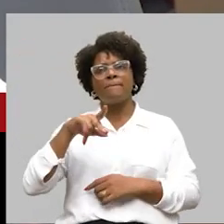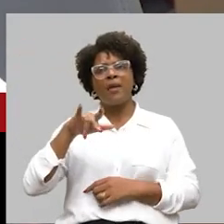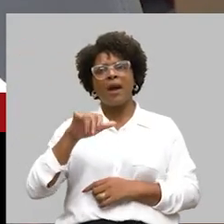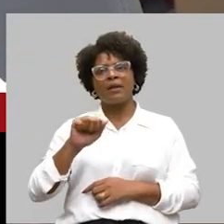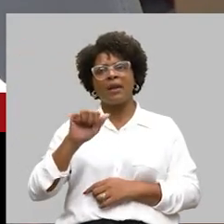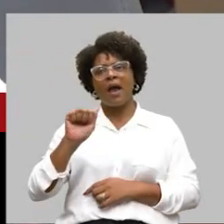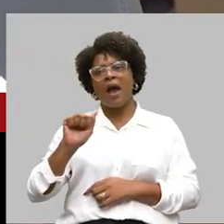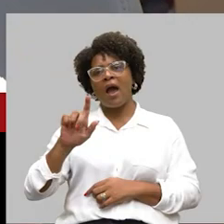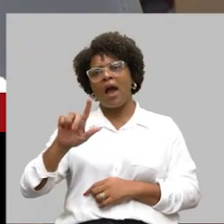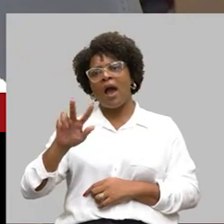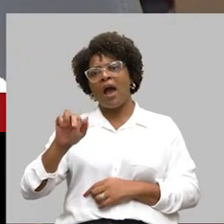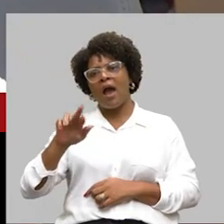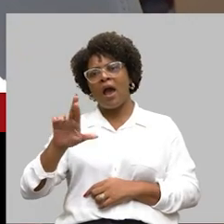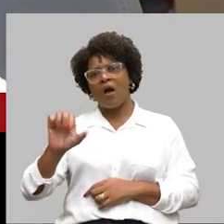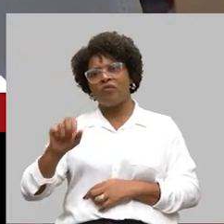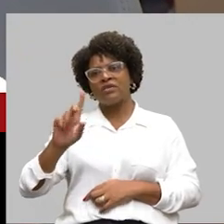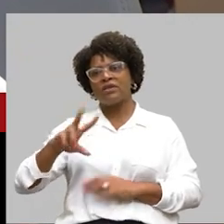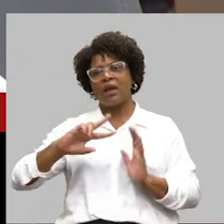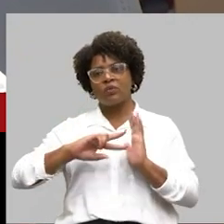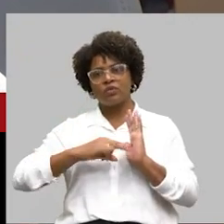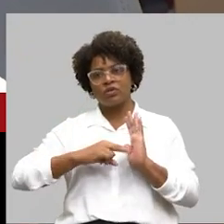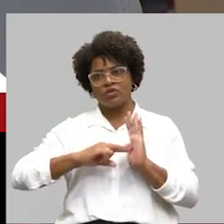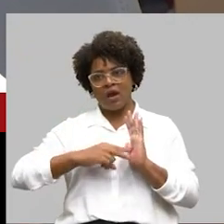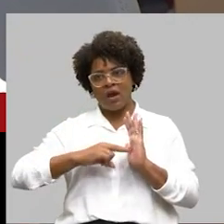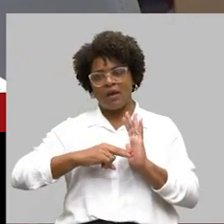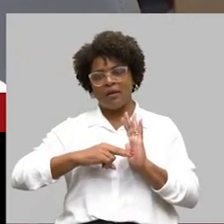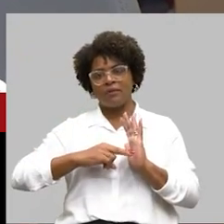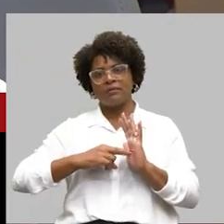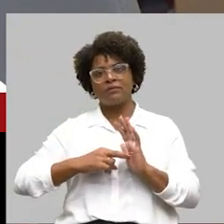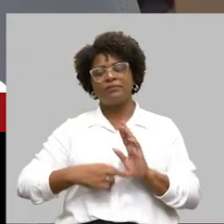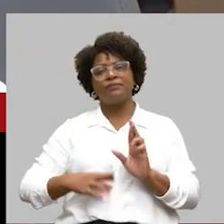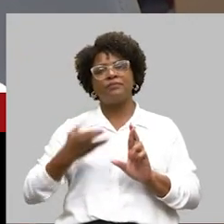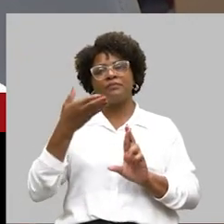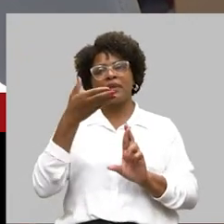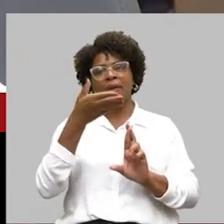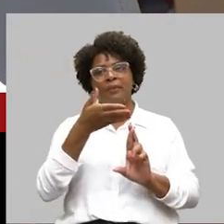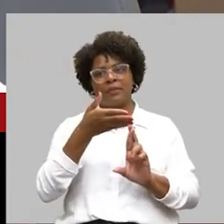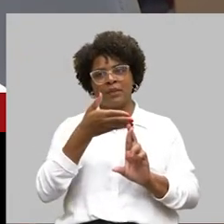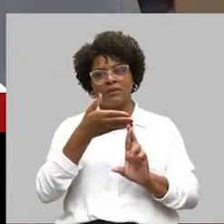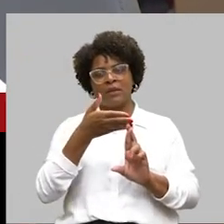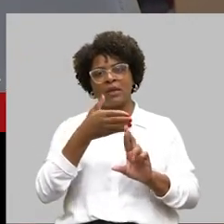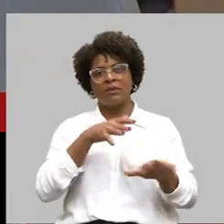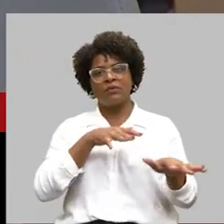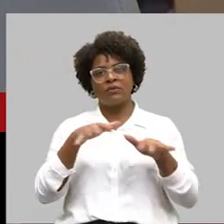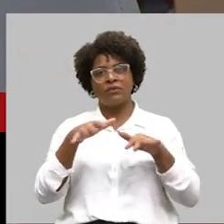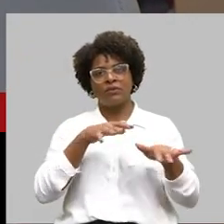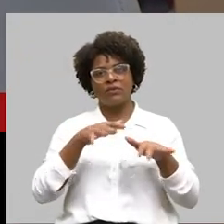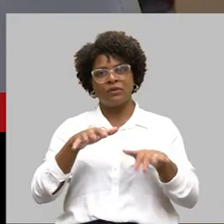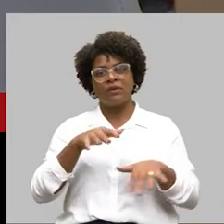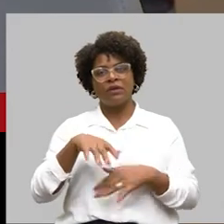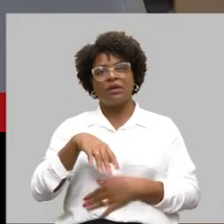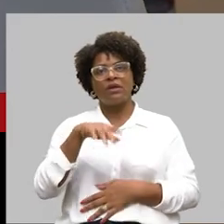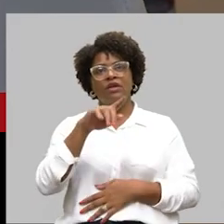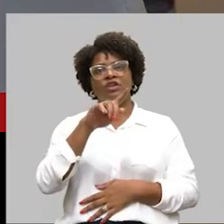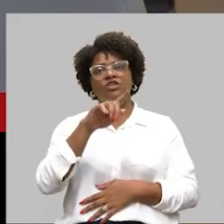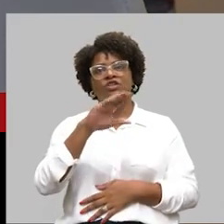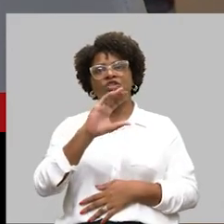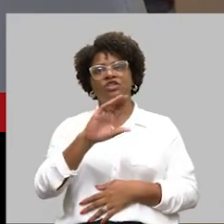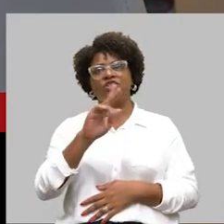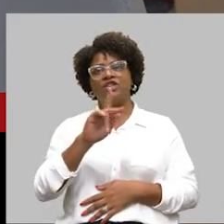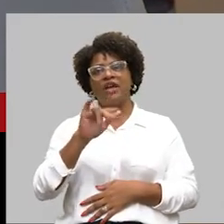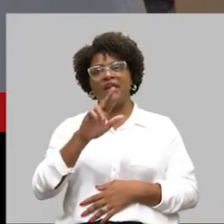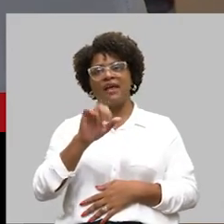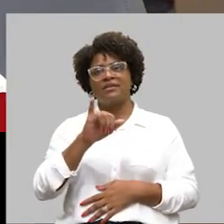Movimento dos sindical né representante dos movimentos geraizeiro quilombolas né